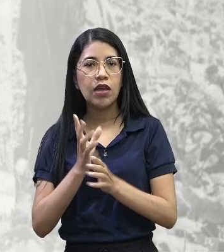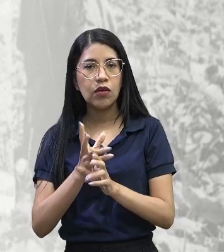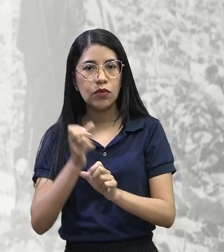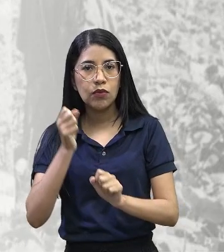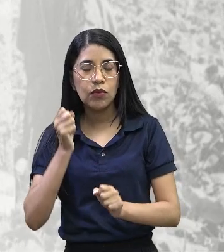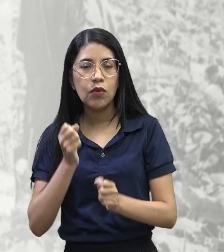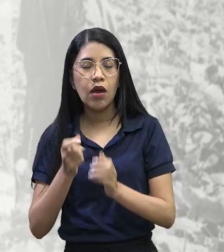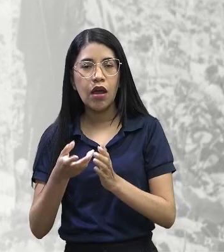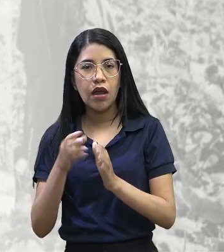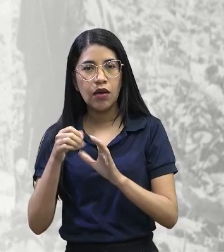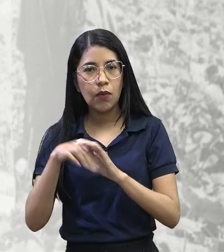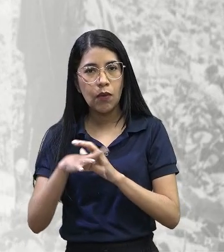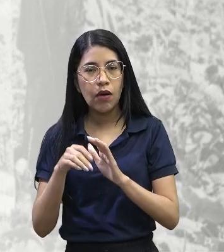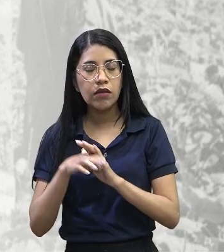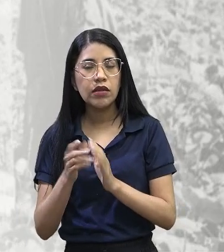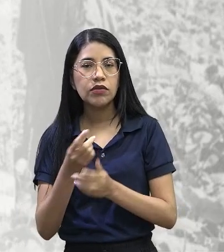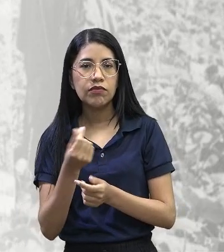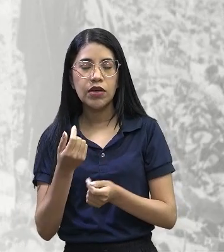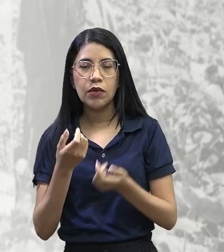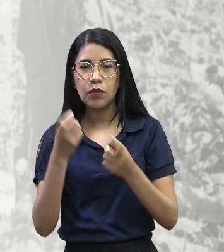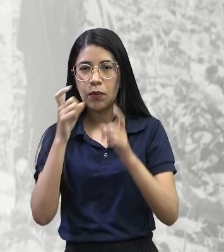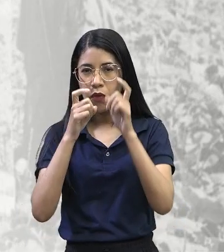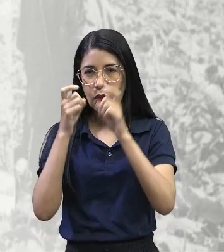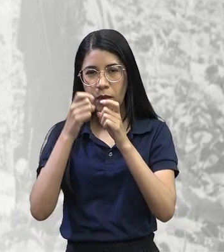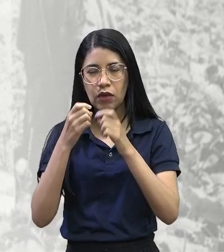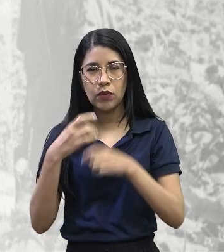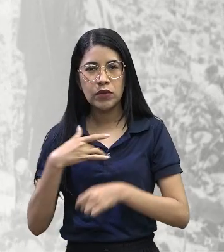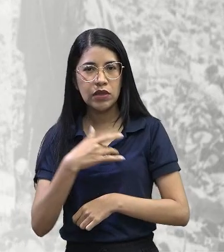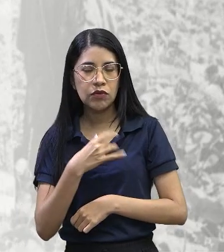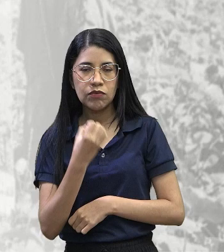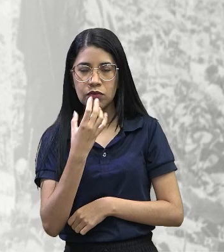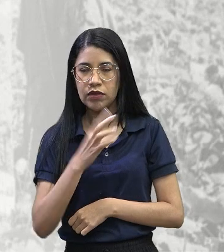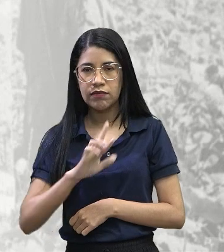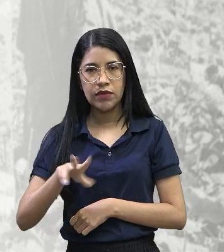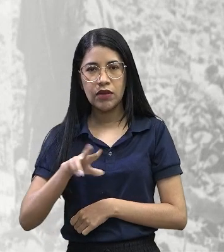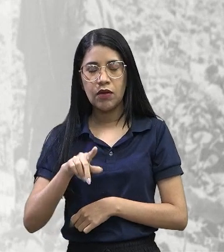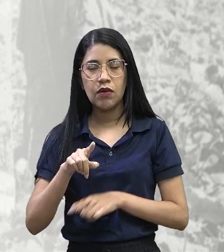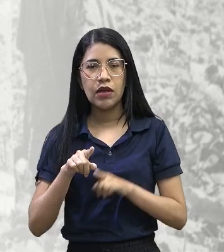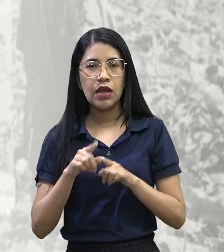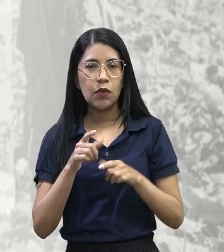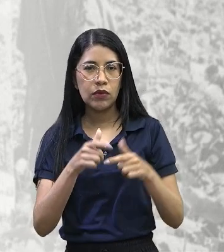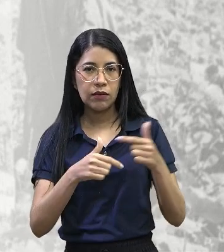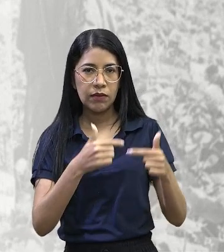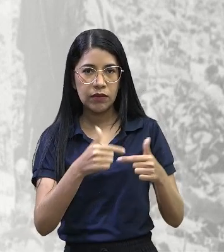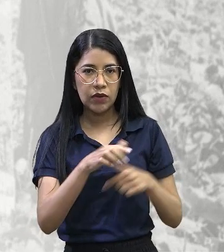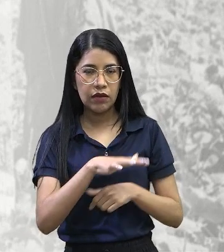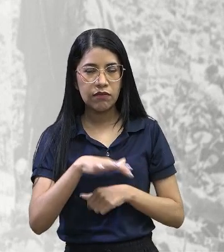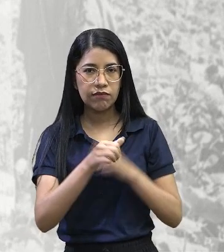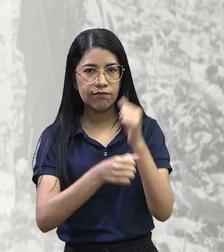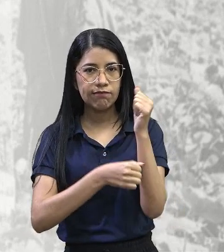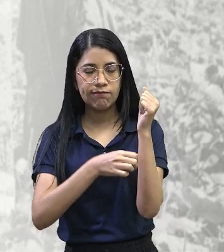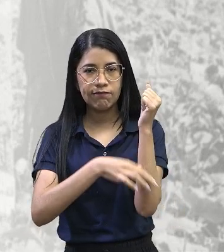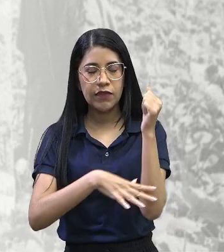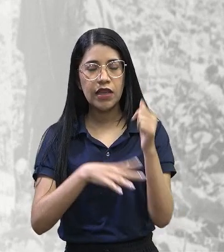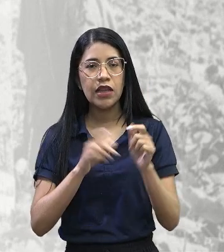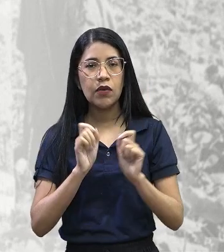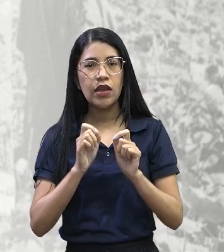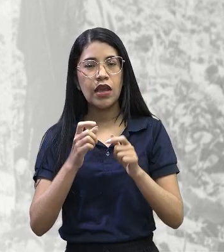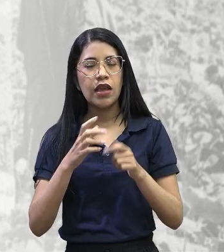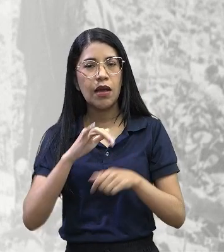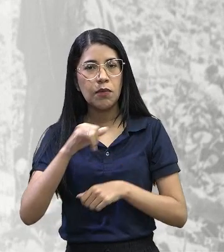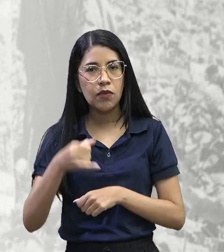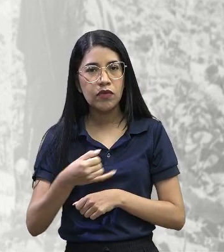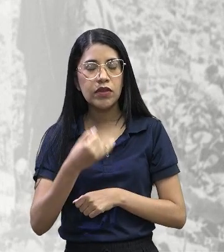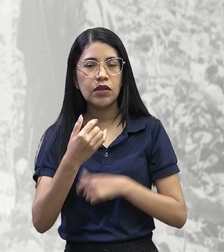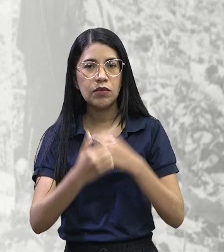Ele não está preocupado com o bem-estar do seu funcionário, como no caso aqui é o seringueiro. Ele basicamente quer explorar o máximo da